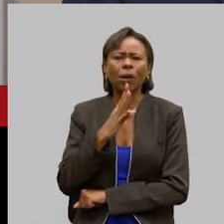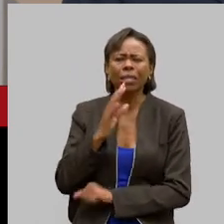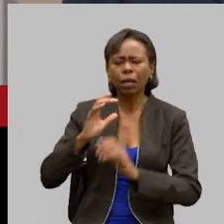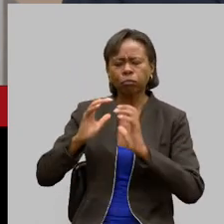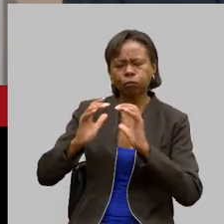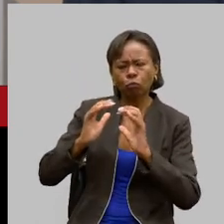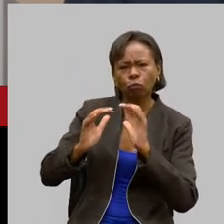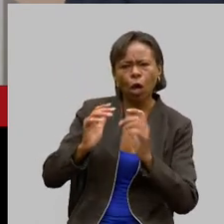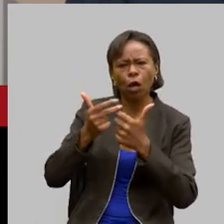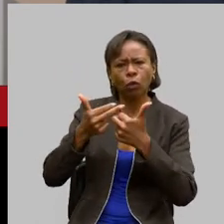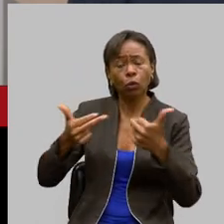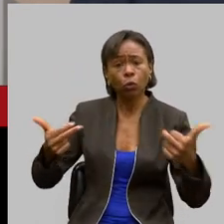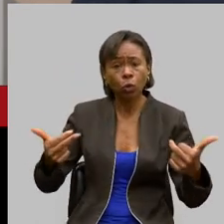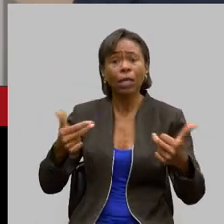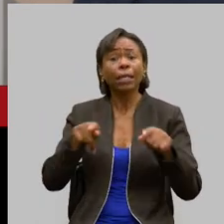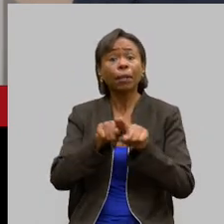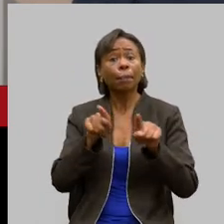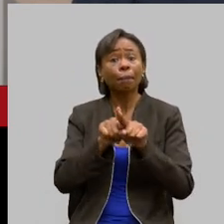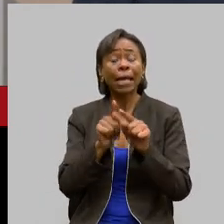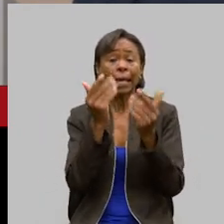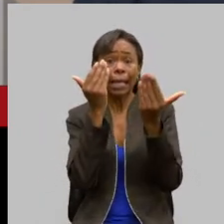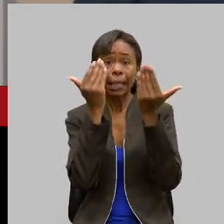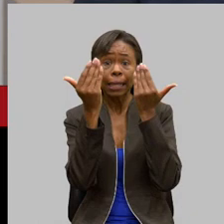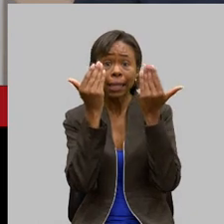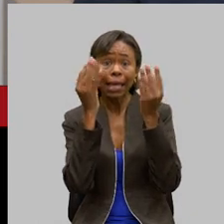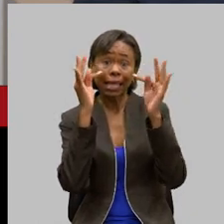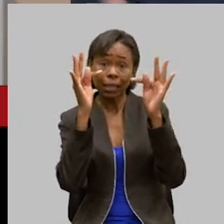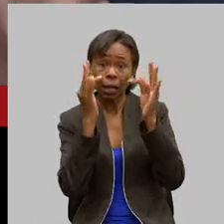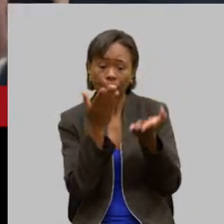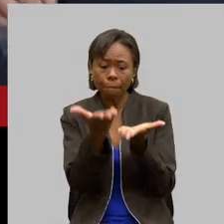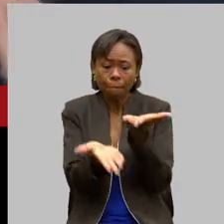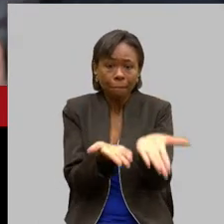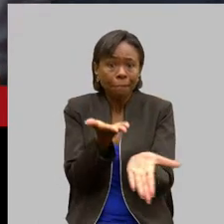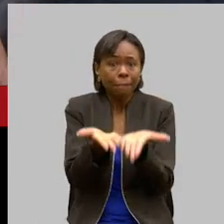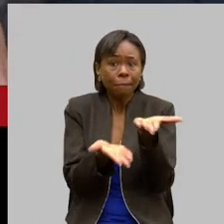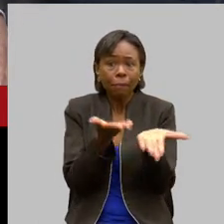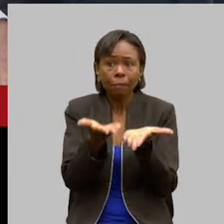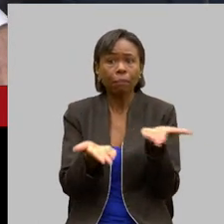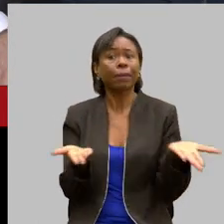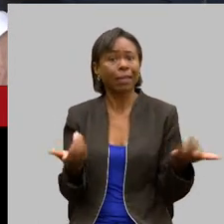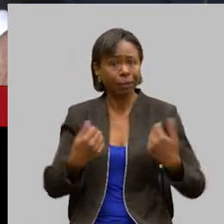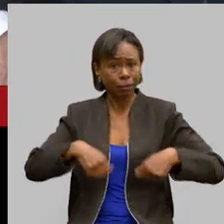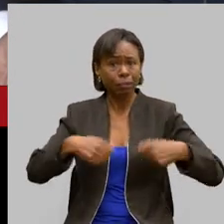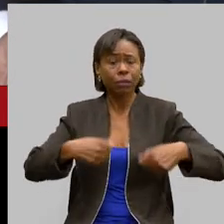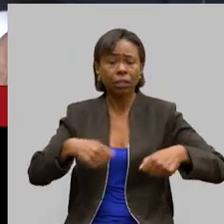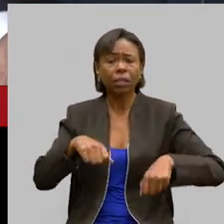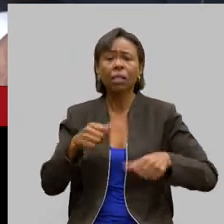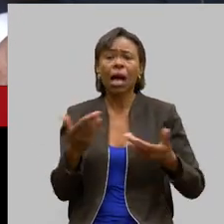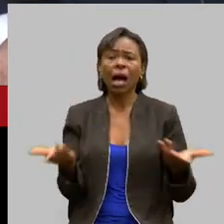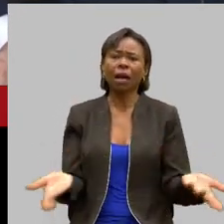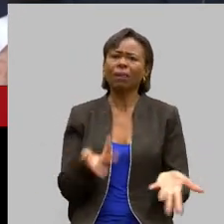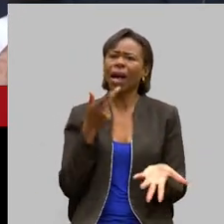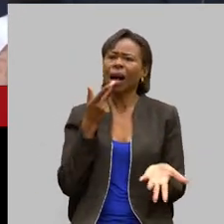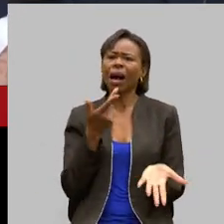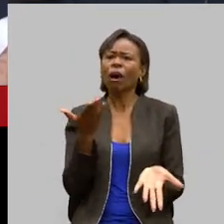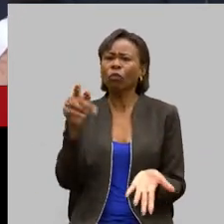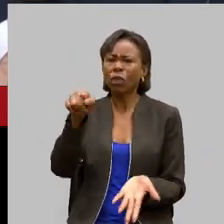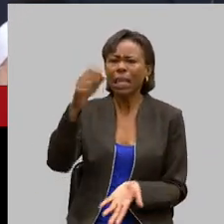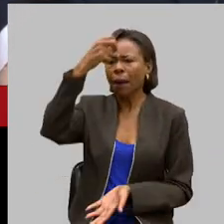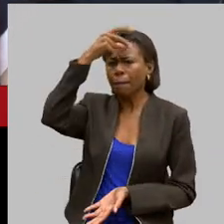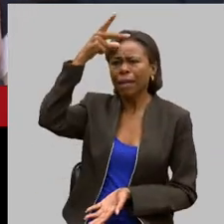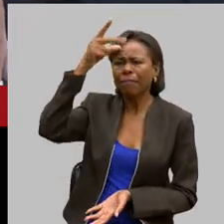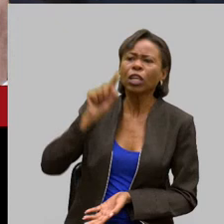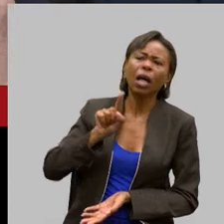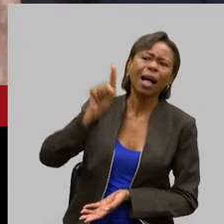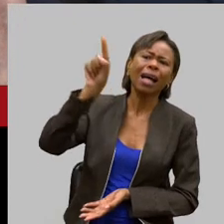ofertar e ter disponível terapias tratamentos é um trem danado você fala o seguinte olha vamos Ô Zé Humberto você que é prefeito de Santa Rosa da